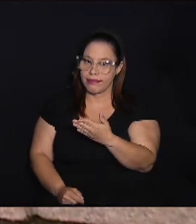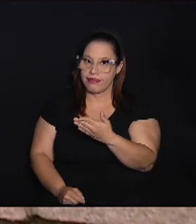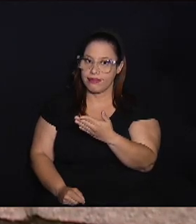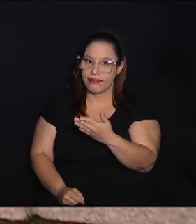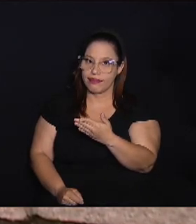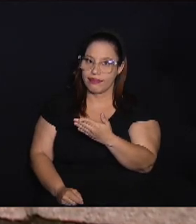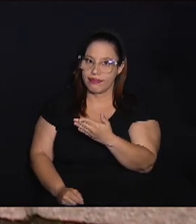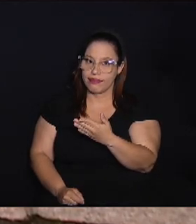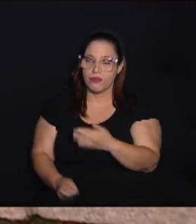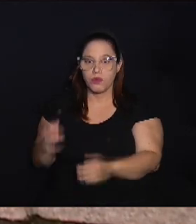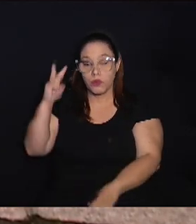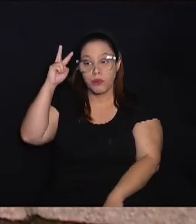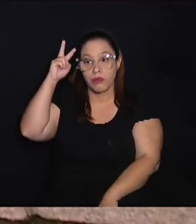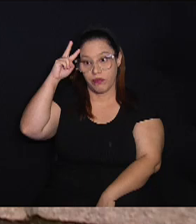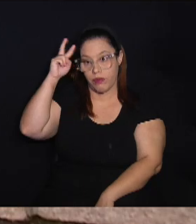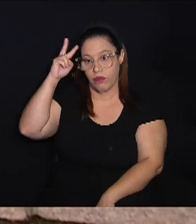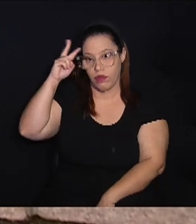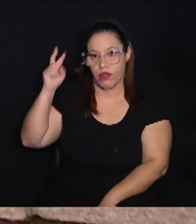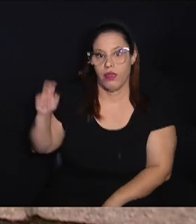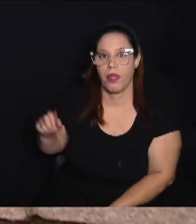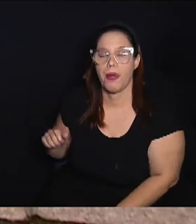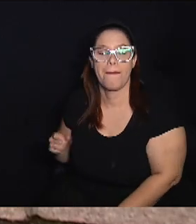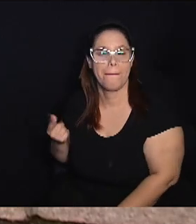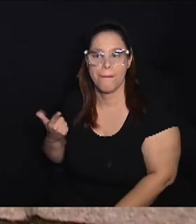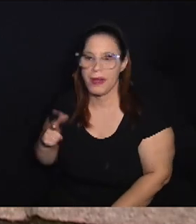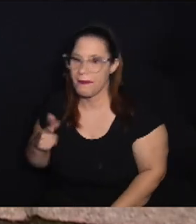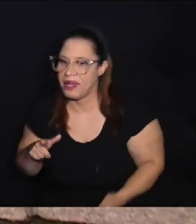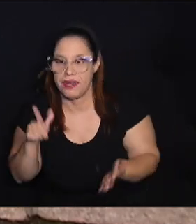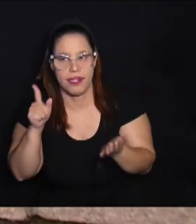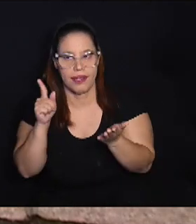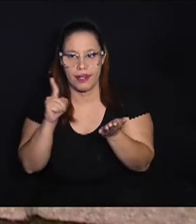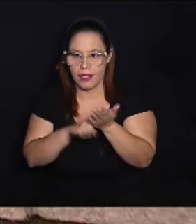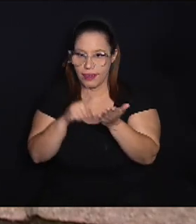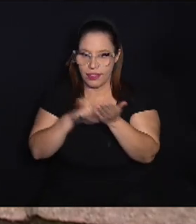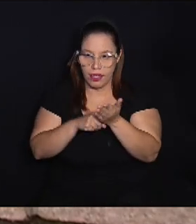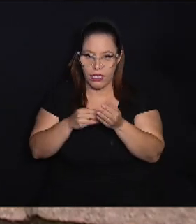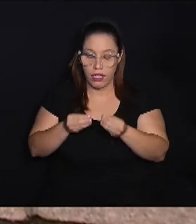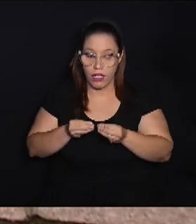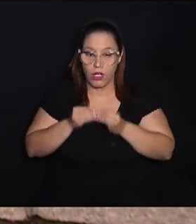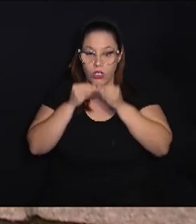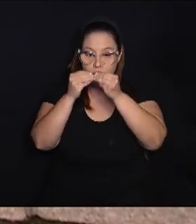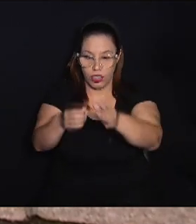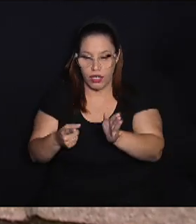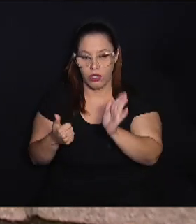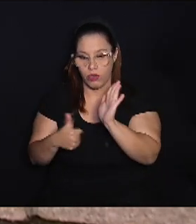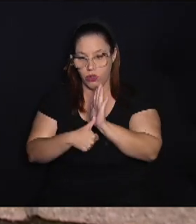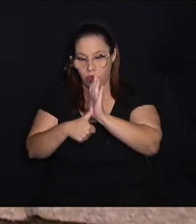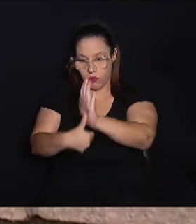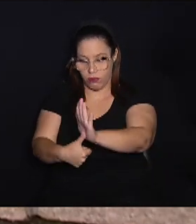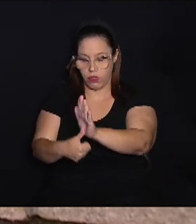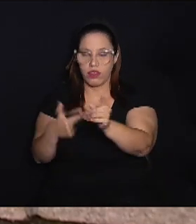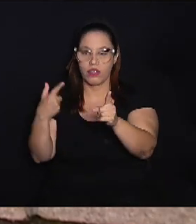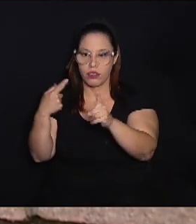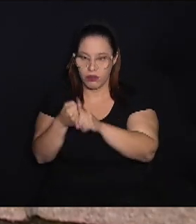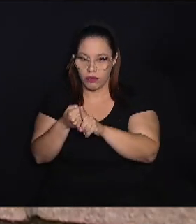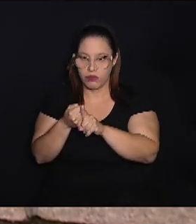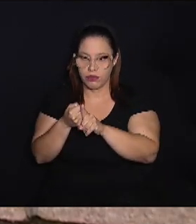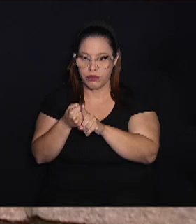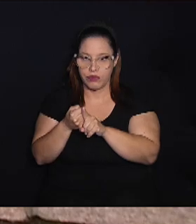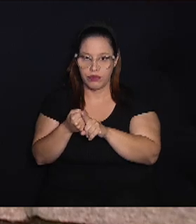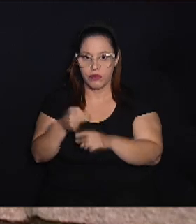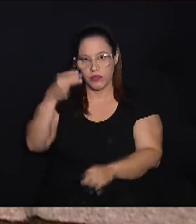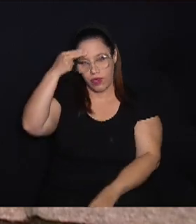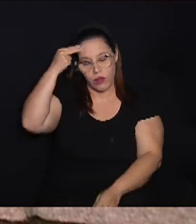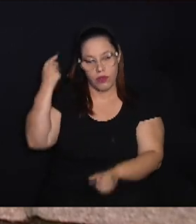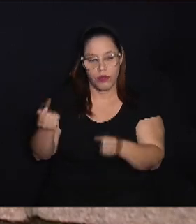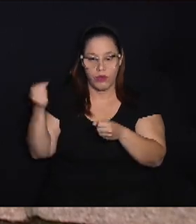www.vacina.campinas.sp.gov.br. E lembrando também que não é preciso agendamento, é só chegar lá no posto com um documento que você vai ser vacinado. Gabriel, volto